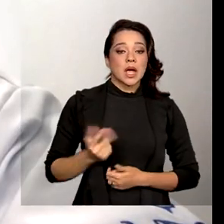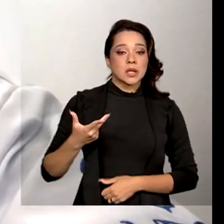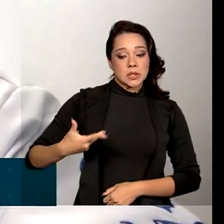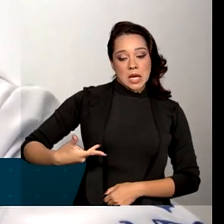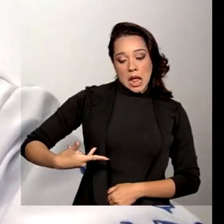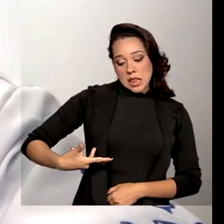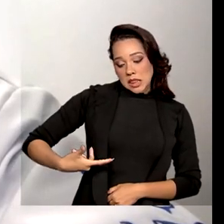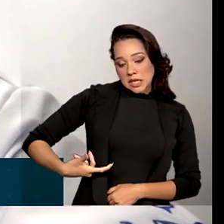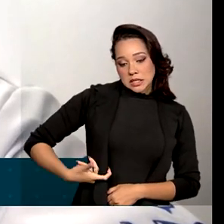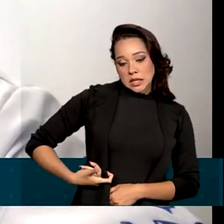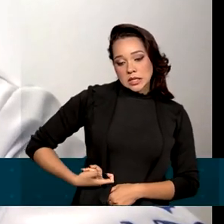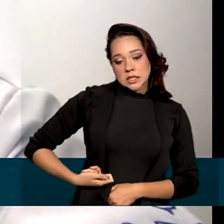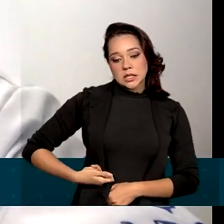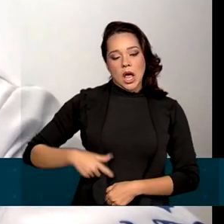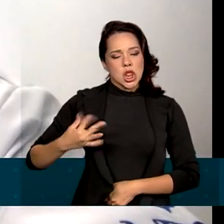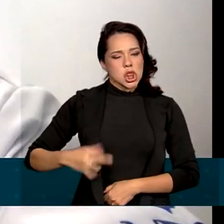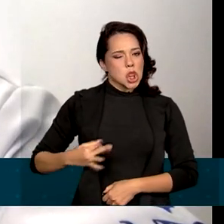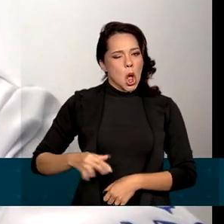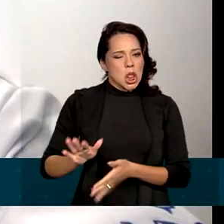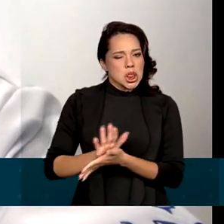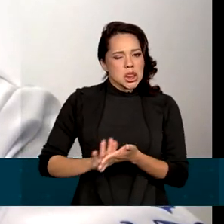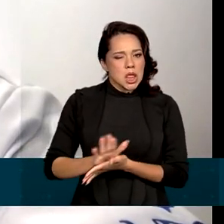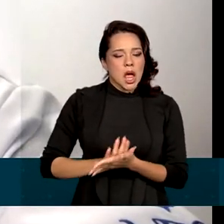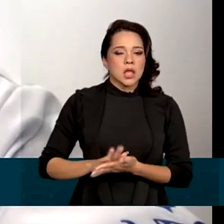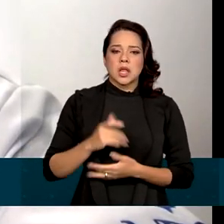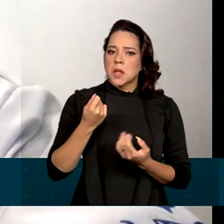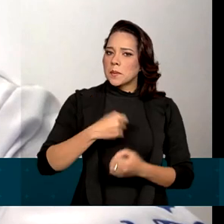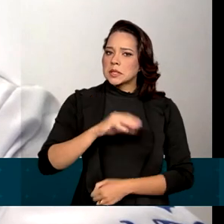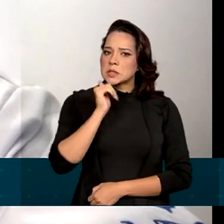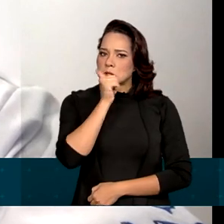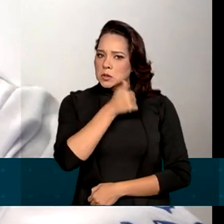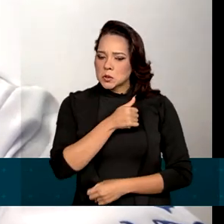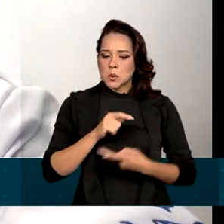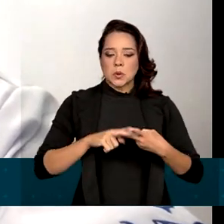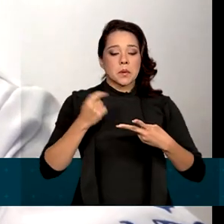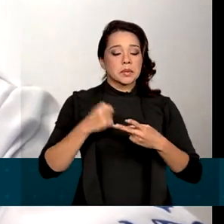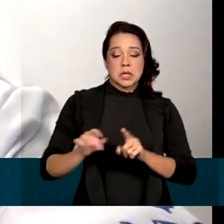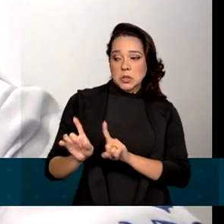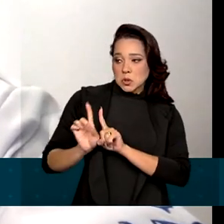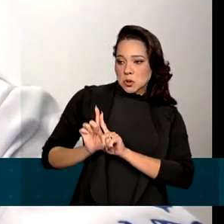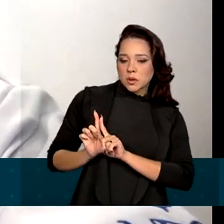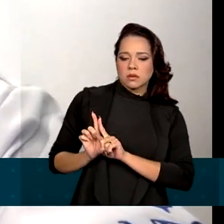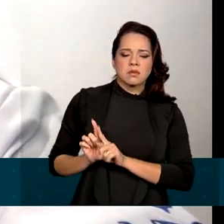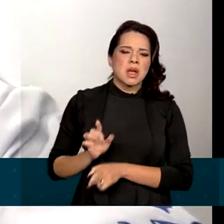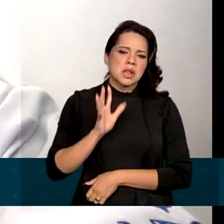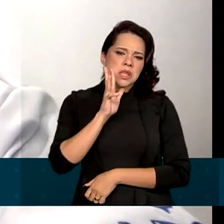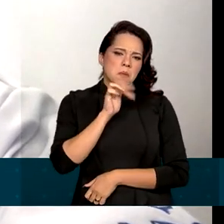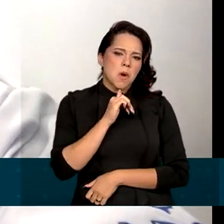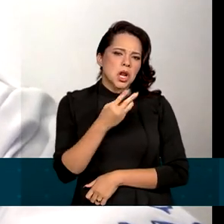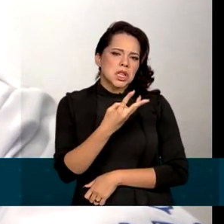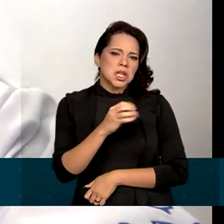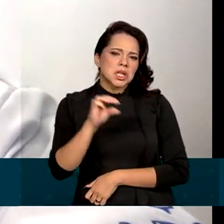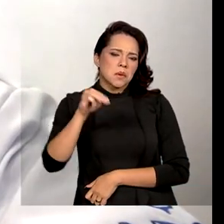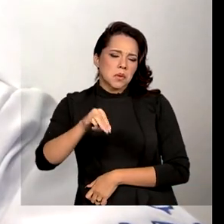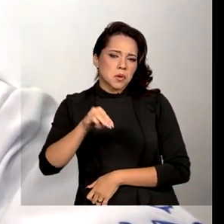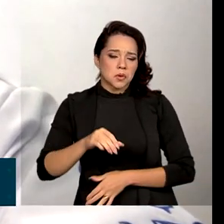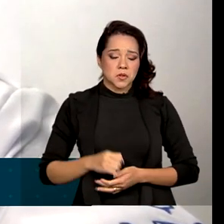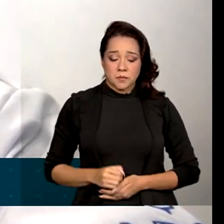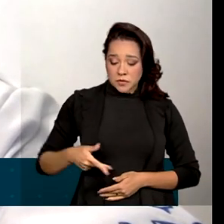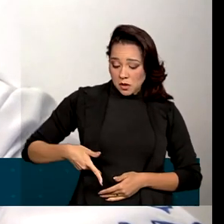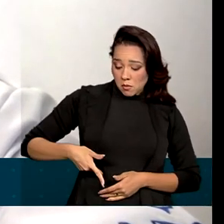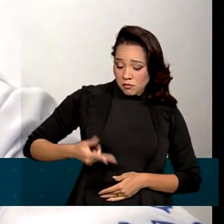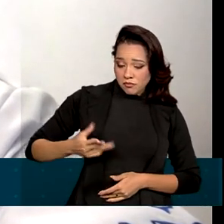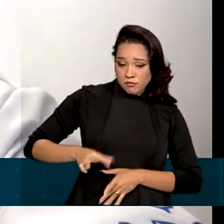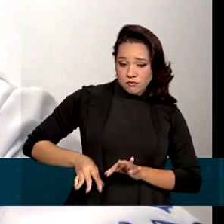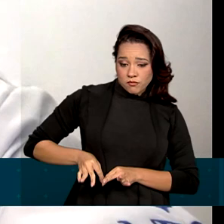paciente não precisa de acompanhante de jejum ele faz o procedimento que dura em torno de 30 minutos acabou o